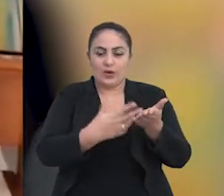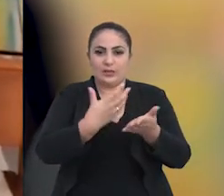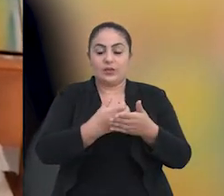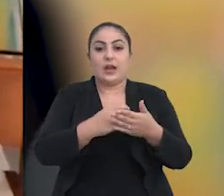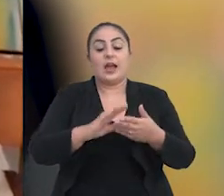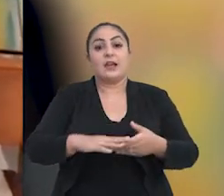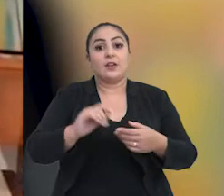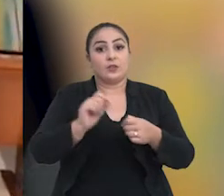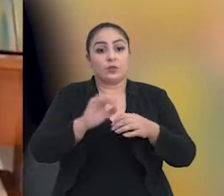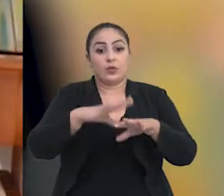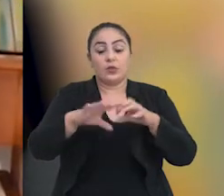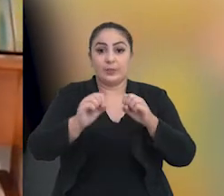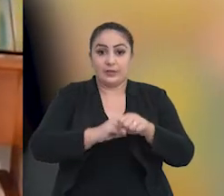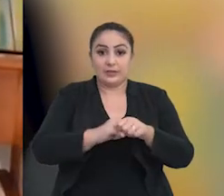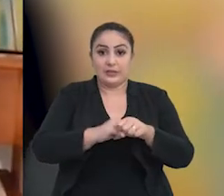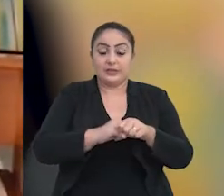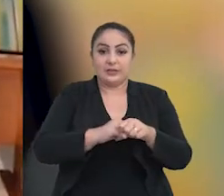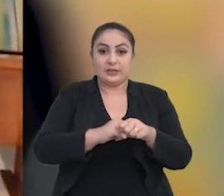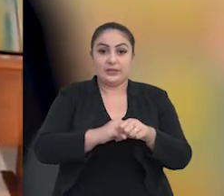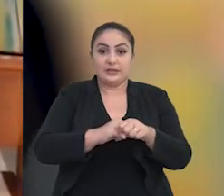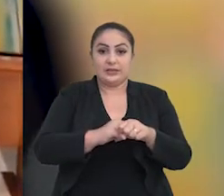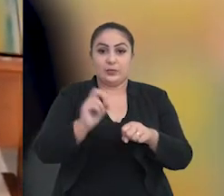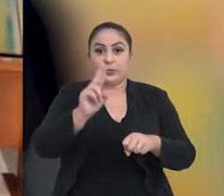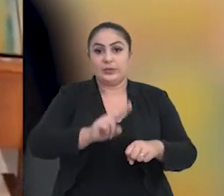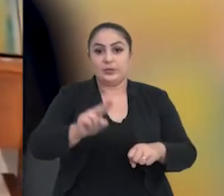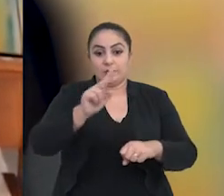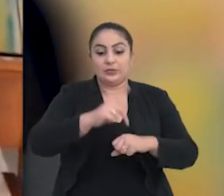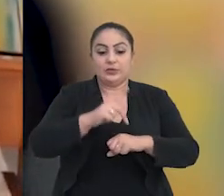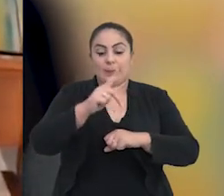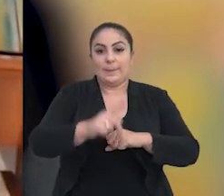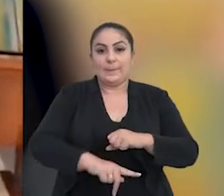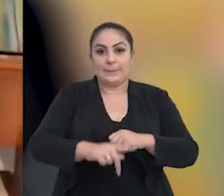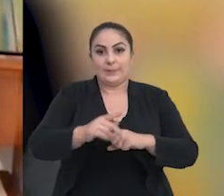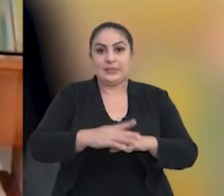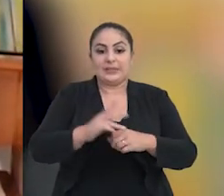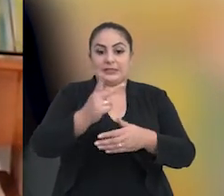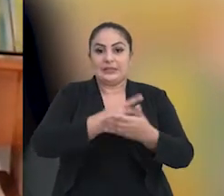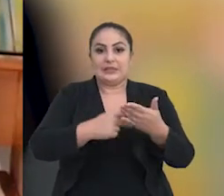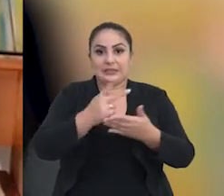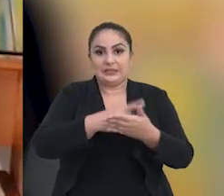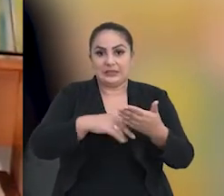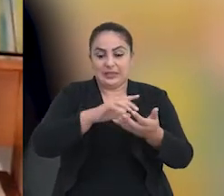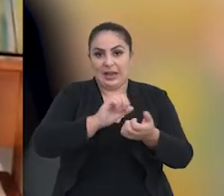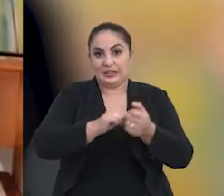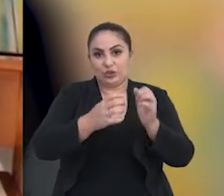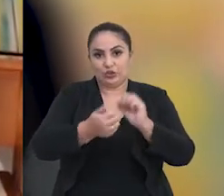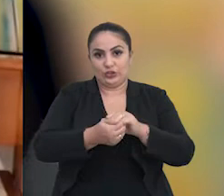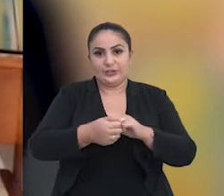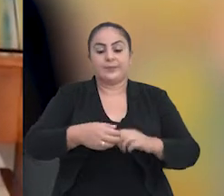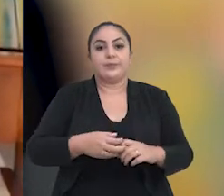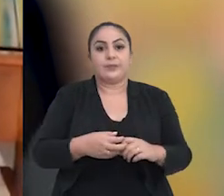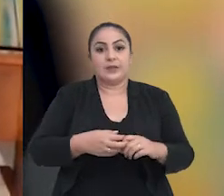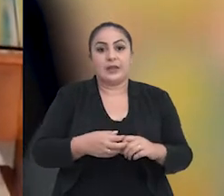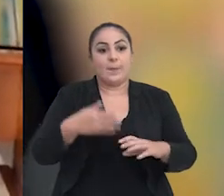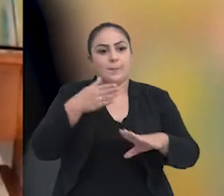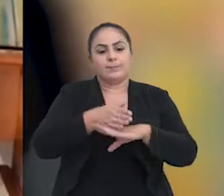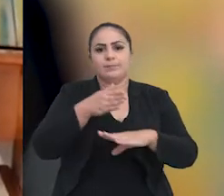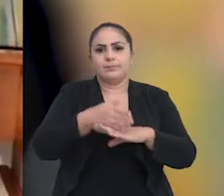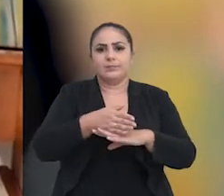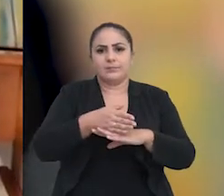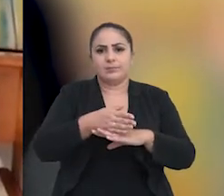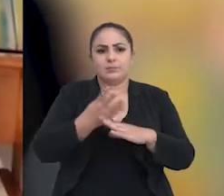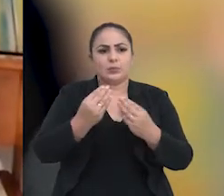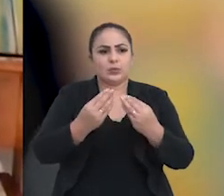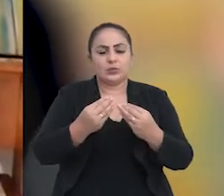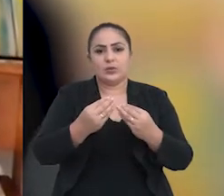gravadora, formada pela Universidade de Passo Fundo em Desenho e Artes Plásticas. Frequentei